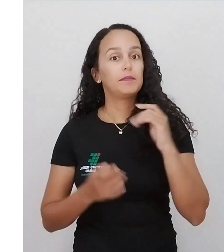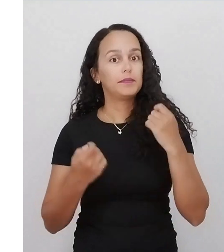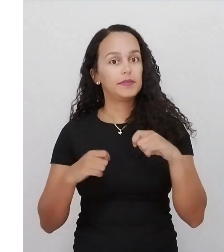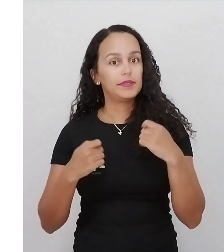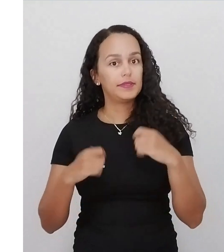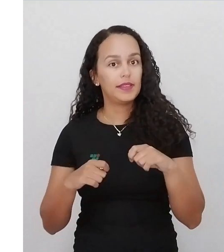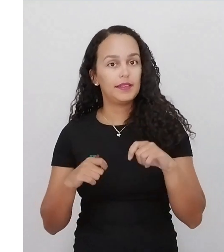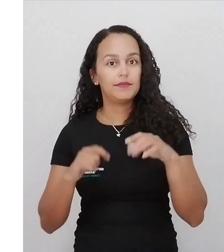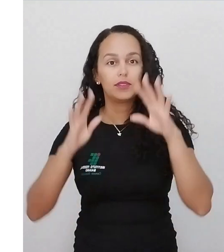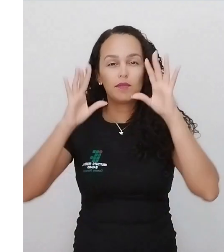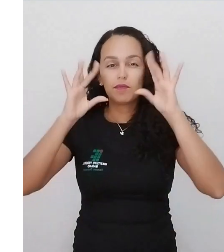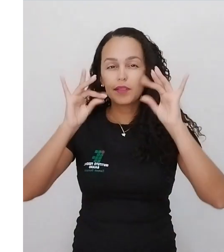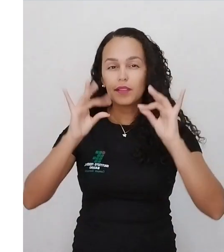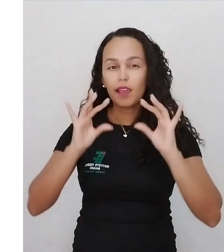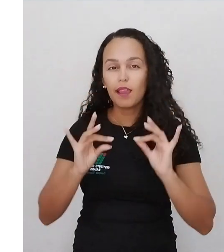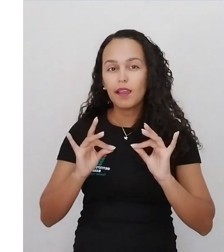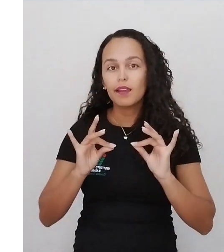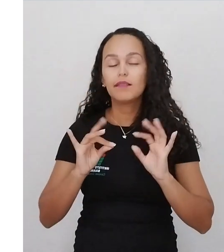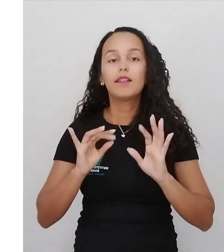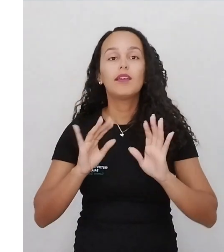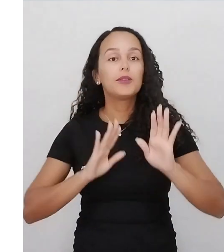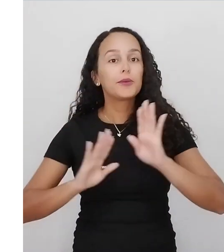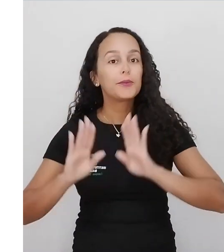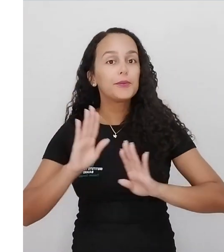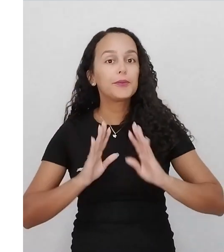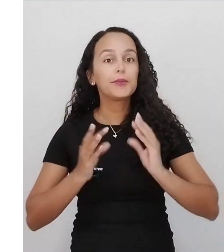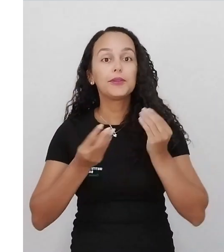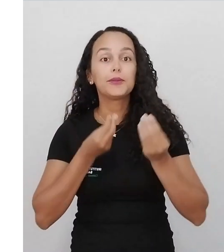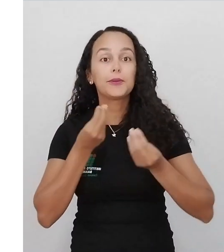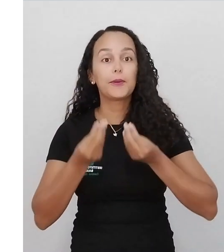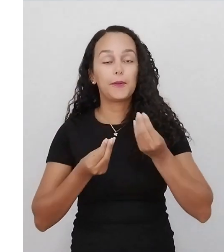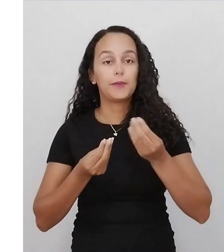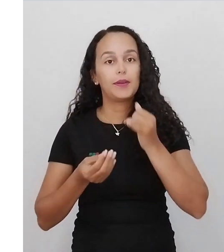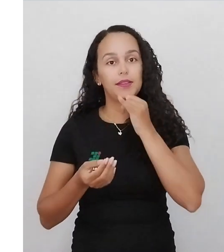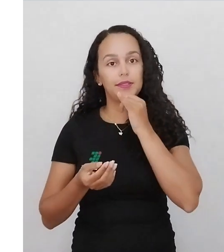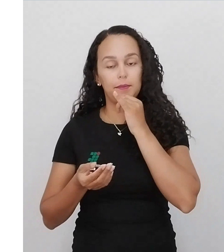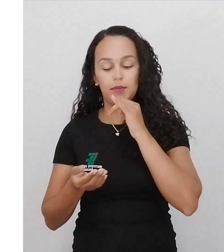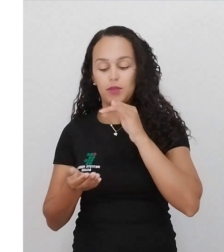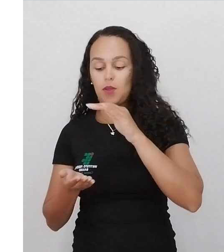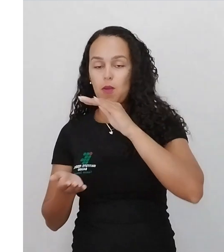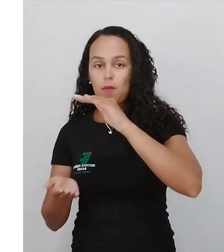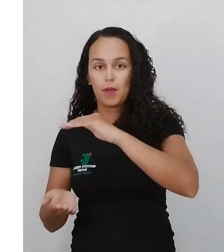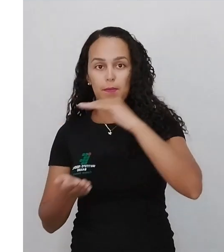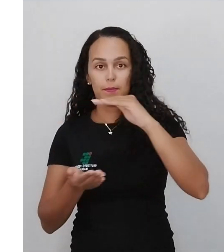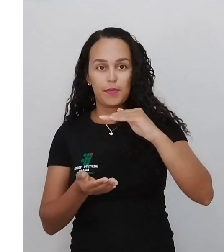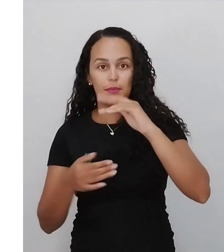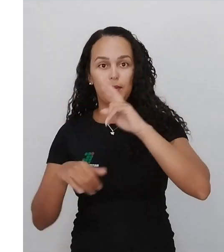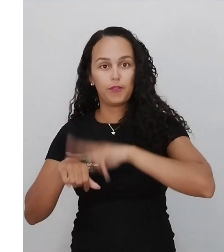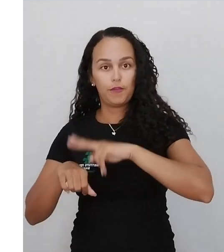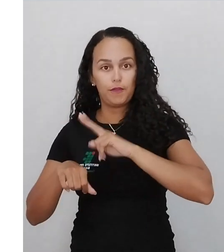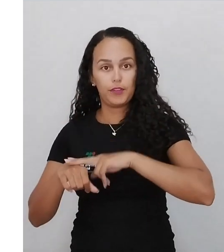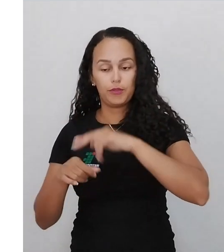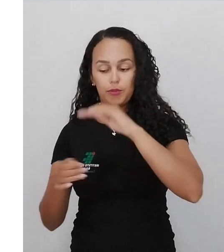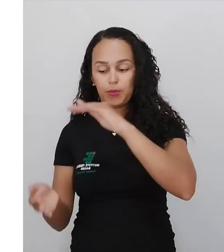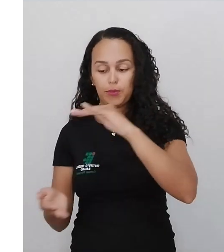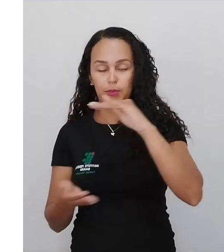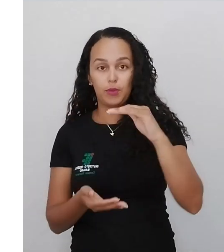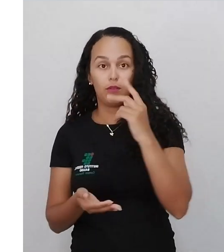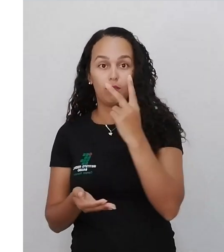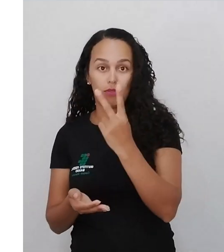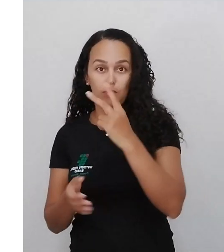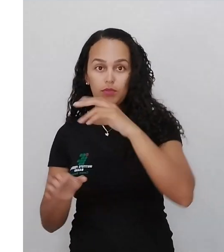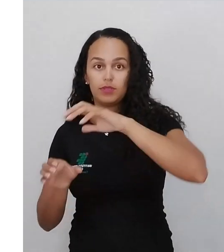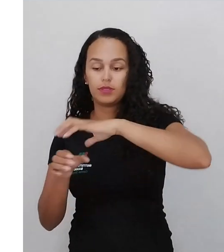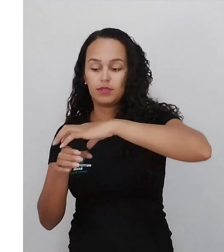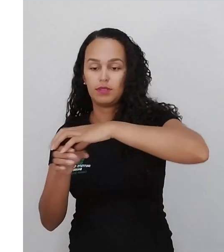que ele tivesse o seguinte cuidado no seu experimento. Ele manteve potes destampados e ele manteve potes